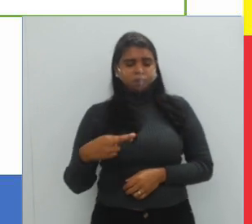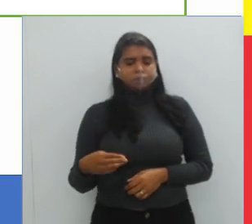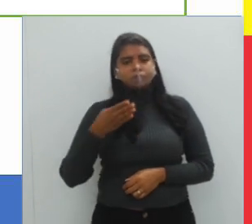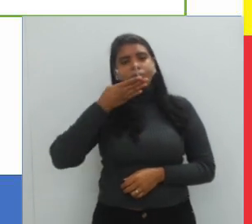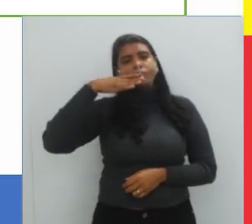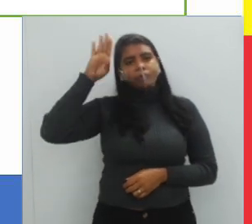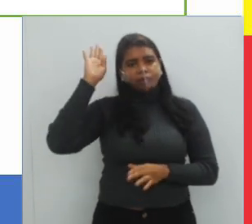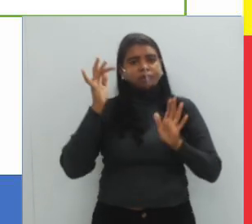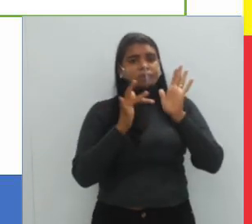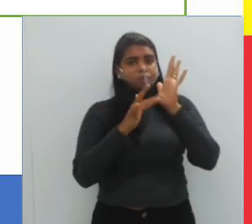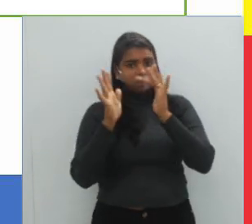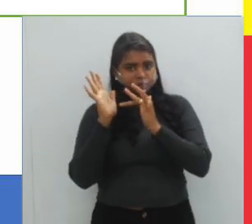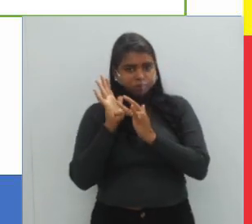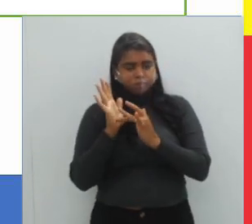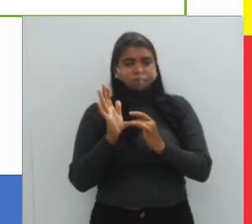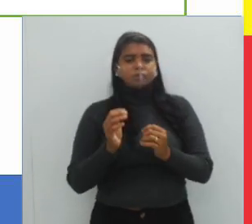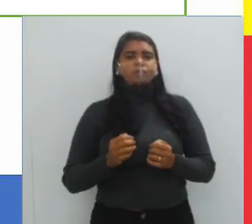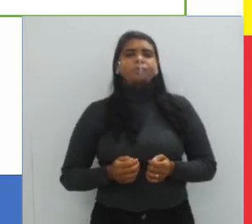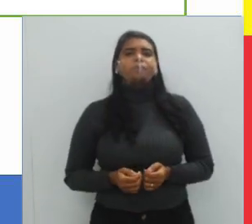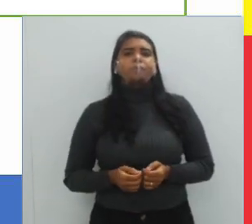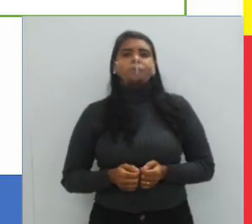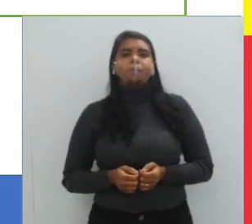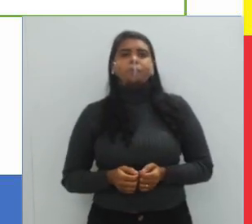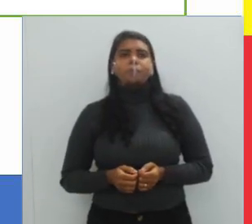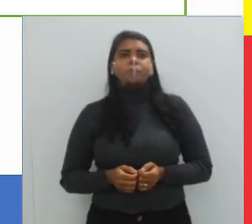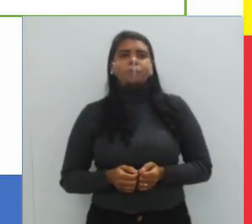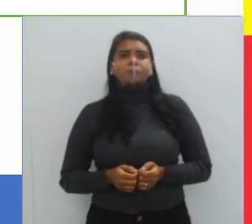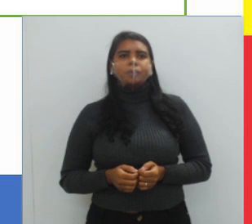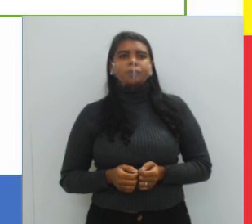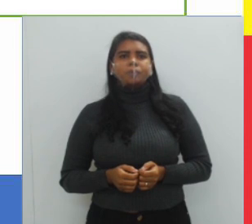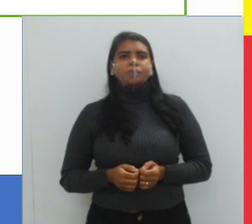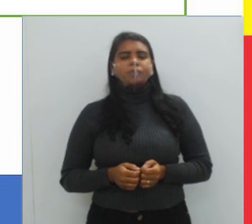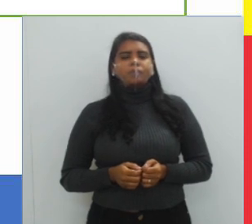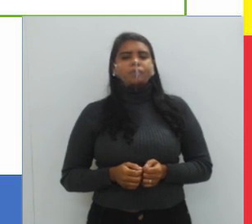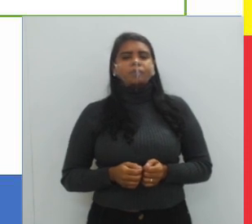que professam o Jesus de Nazaré. Vamos lá.